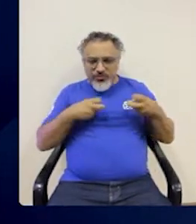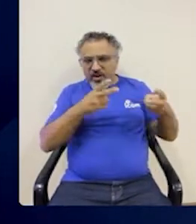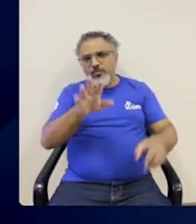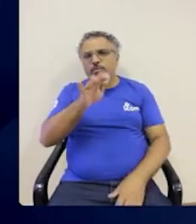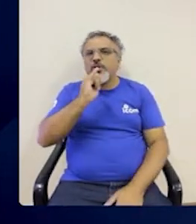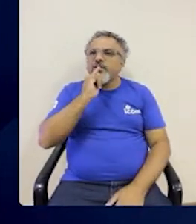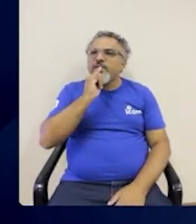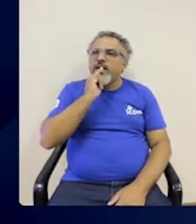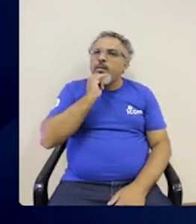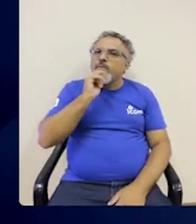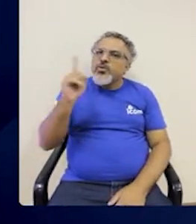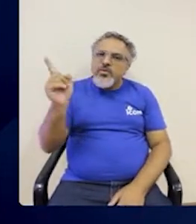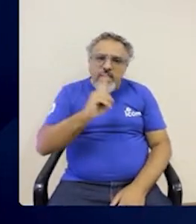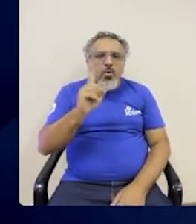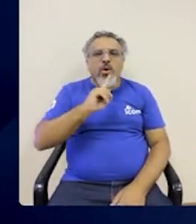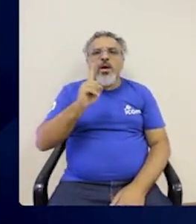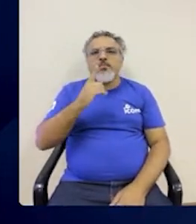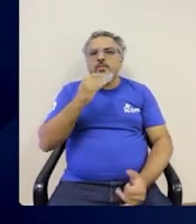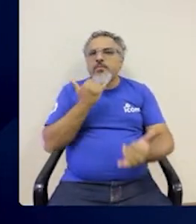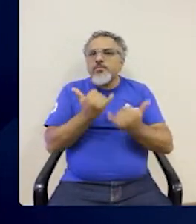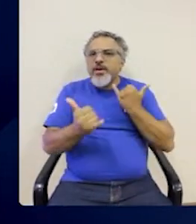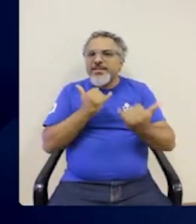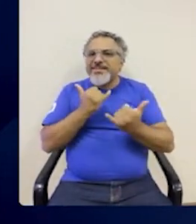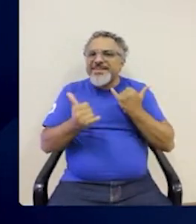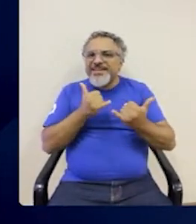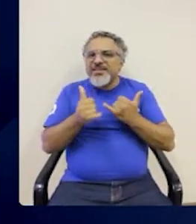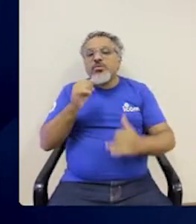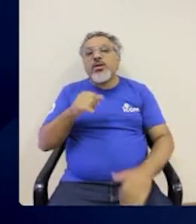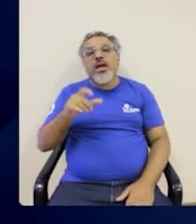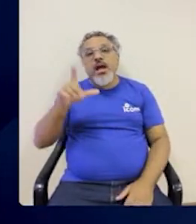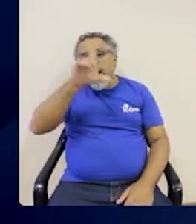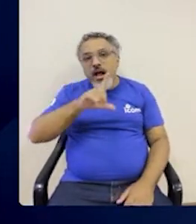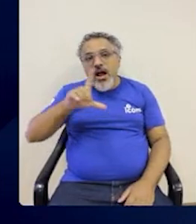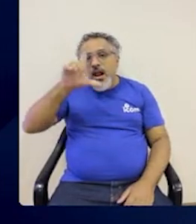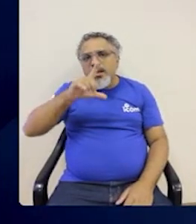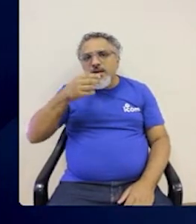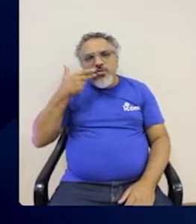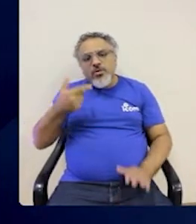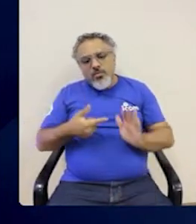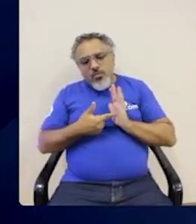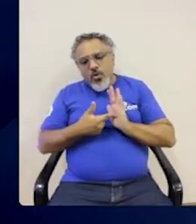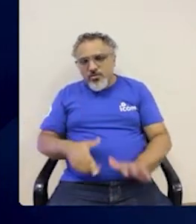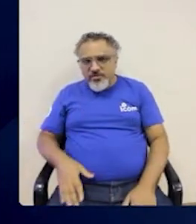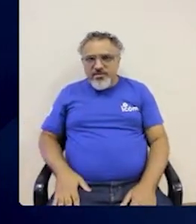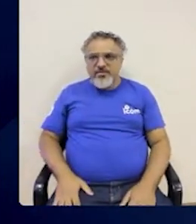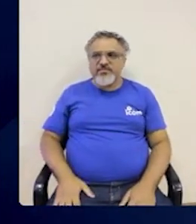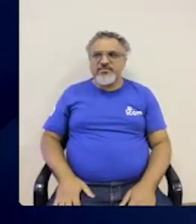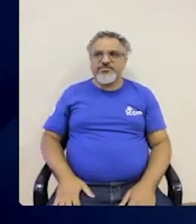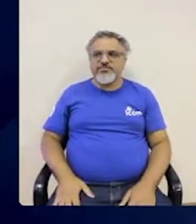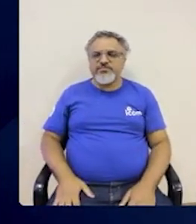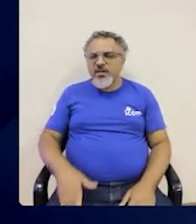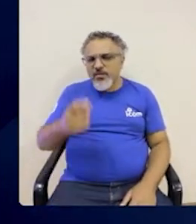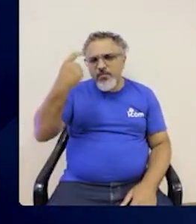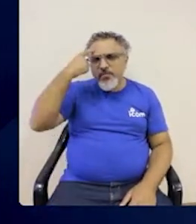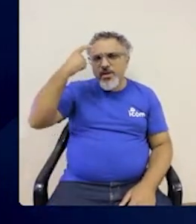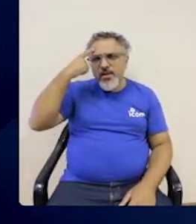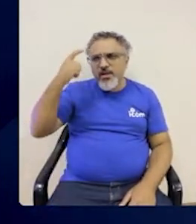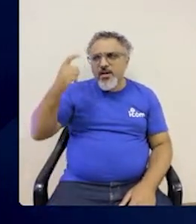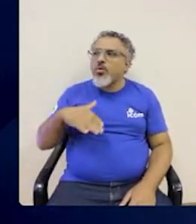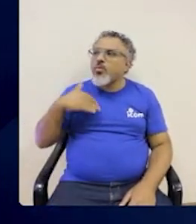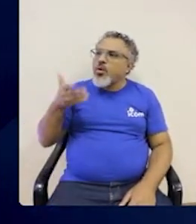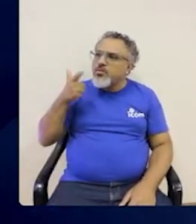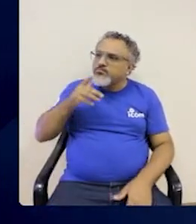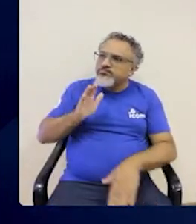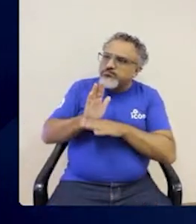exemplo, não são tão parecidos com aquilo que a literatura demonstra, né? E aí a gente vai pensar um pouco em quais subsídios